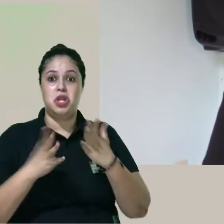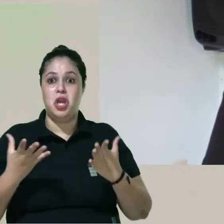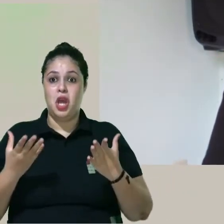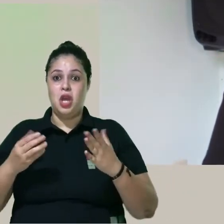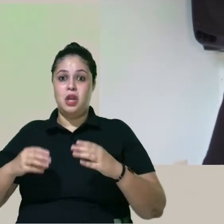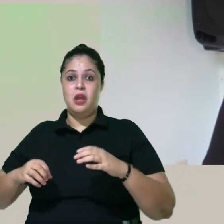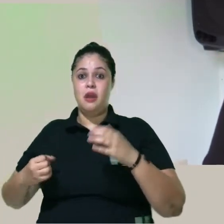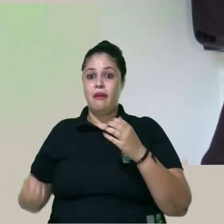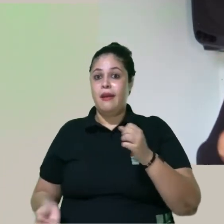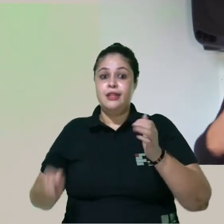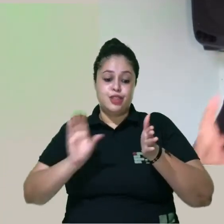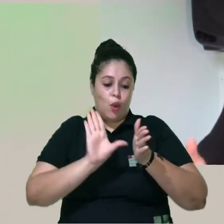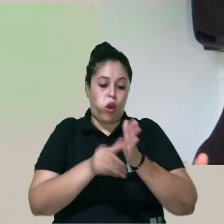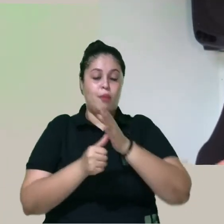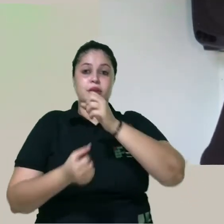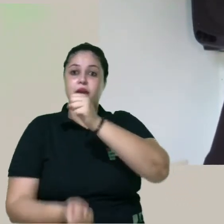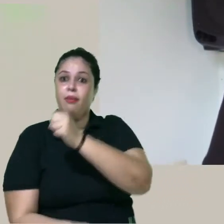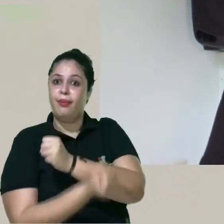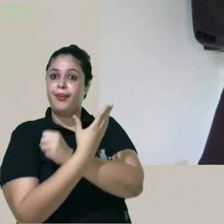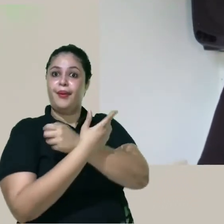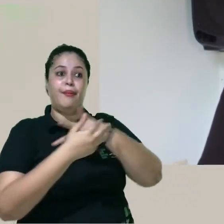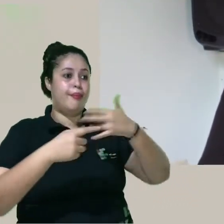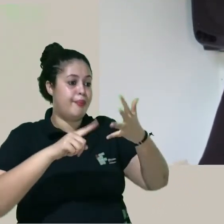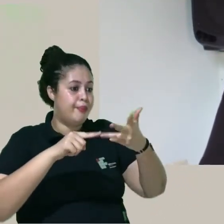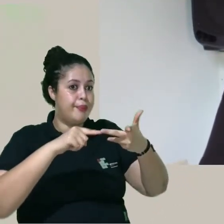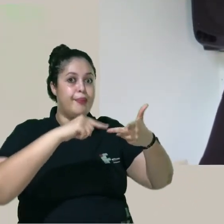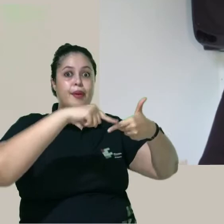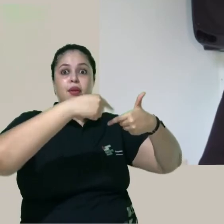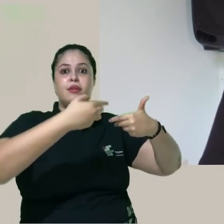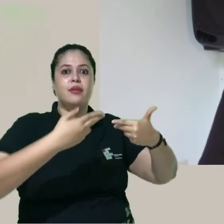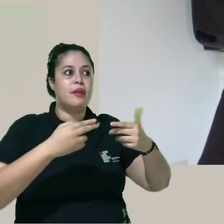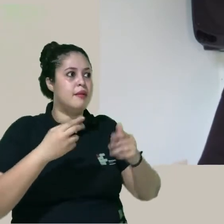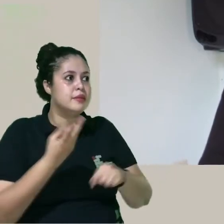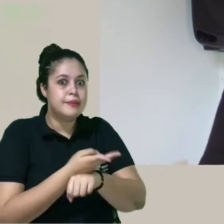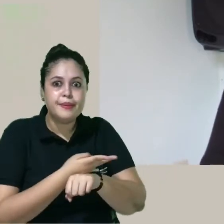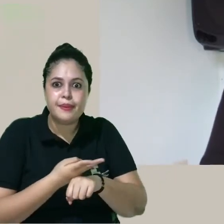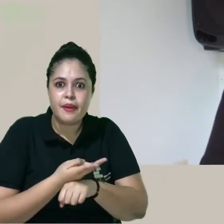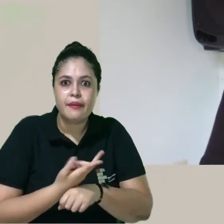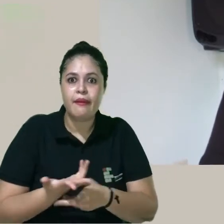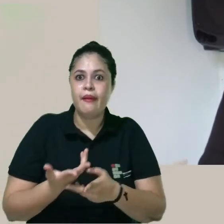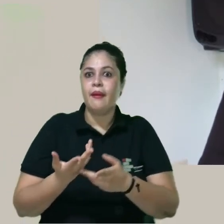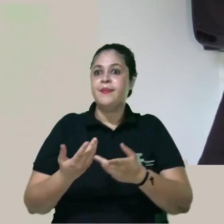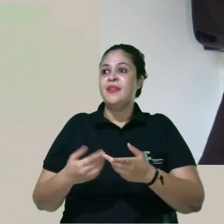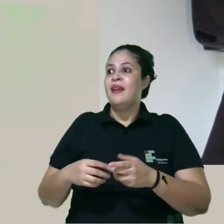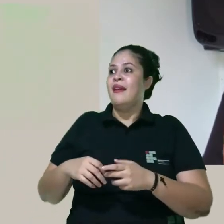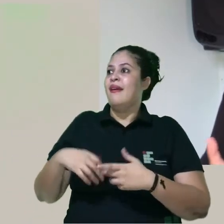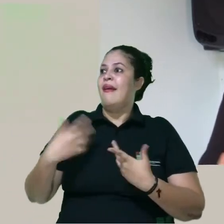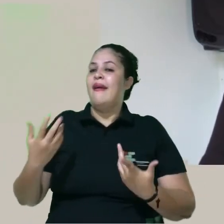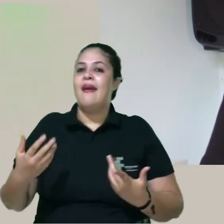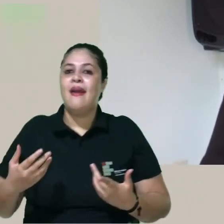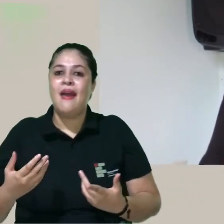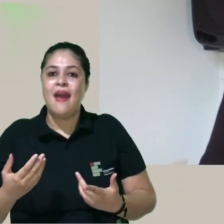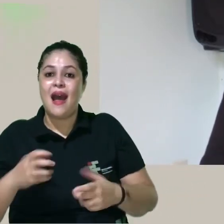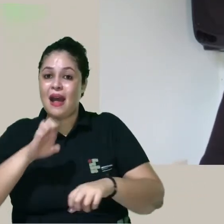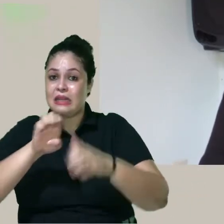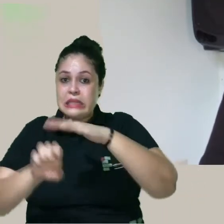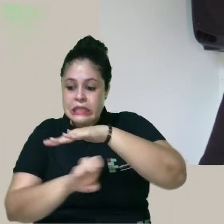de corrupção, de rachadinhas, né, de benefícios e privatizações